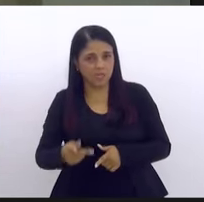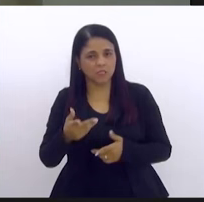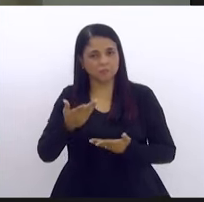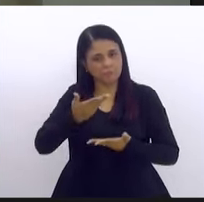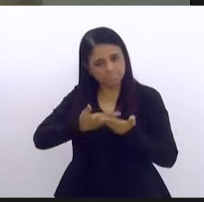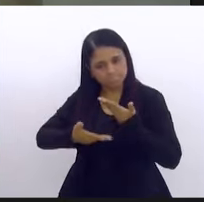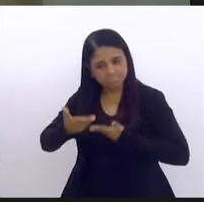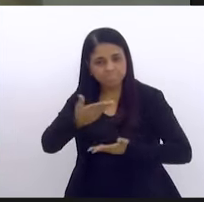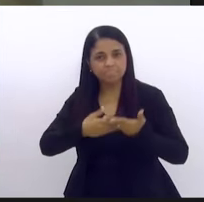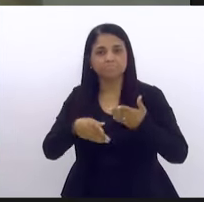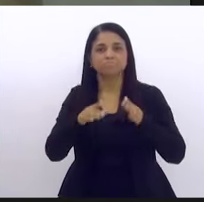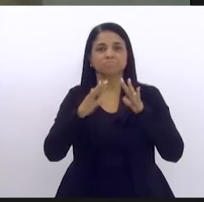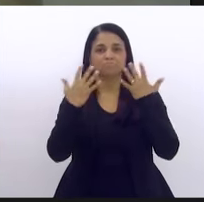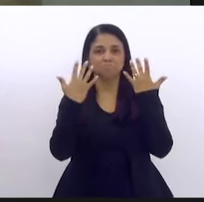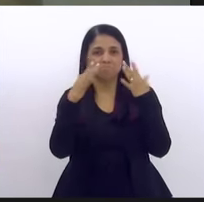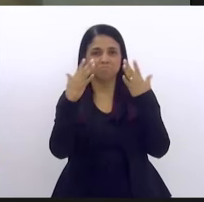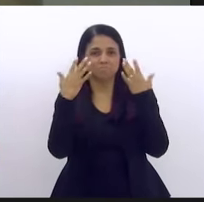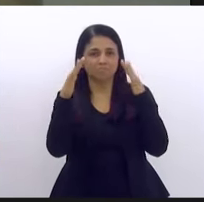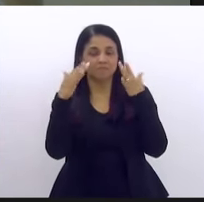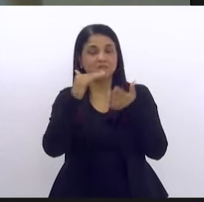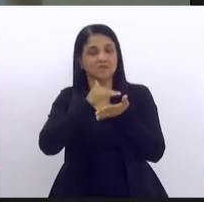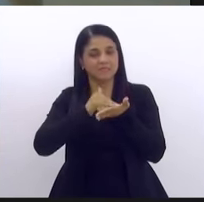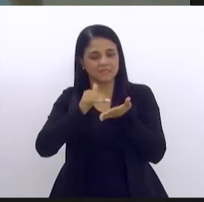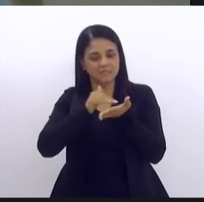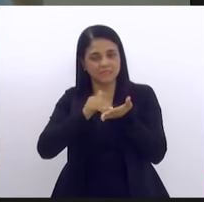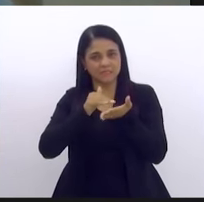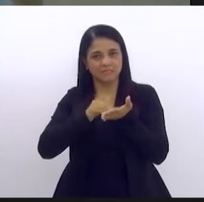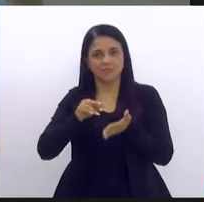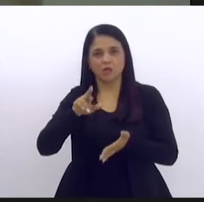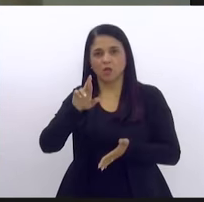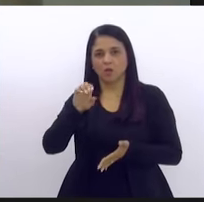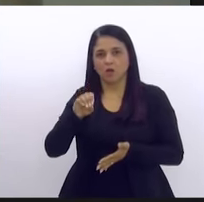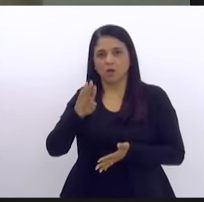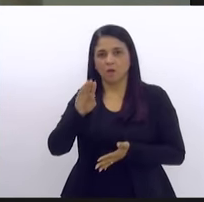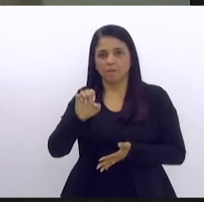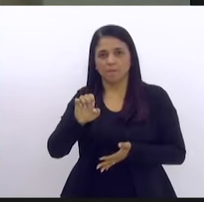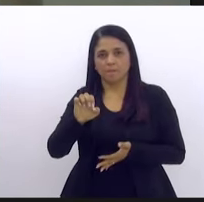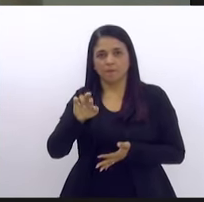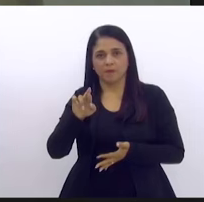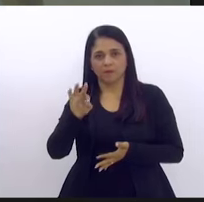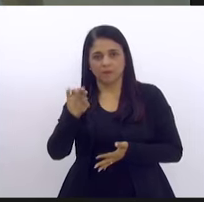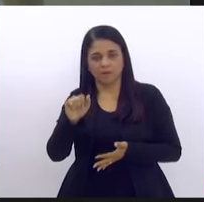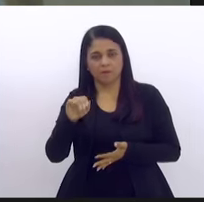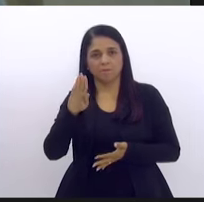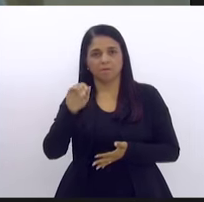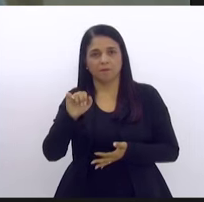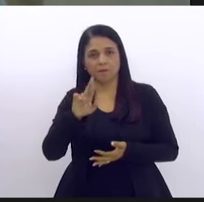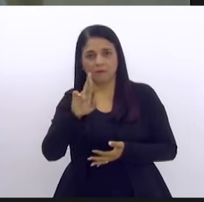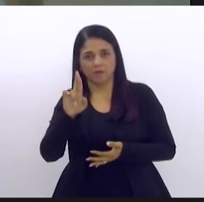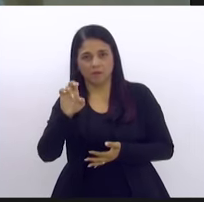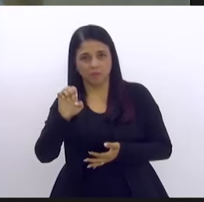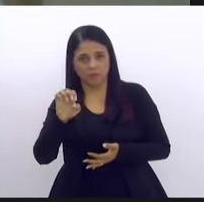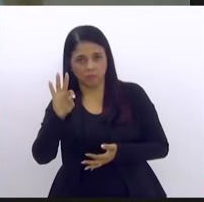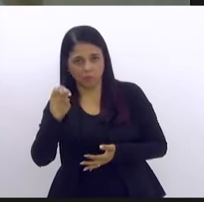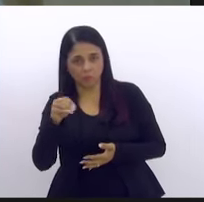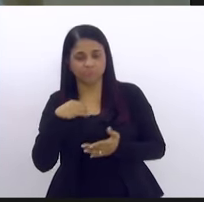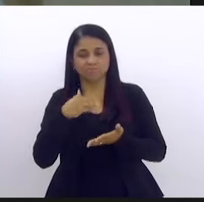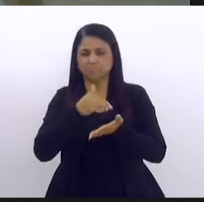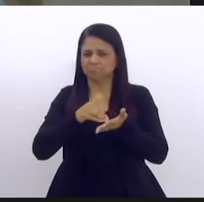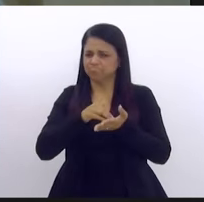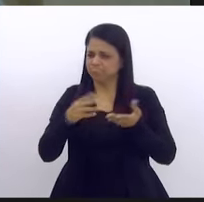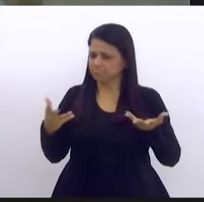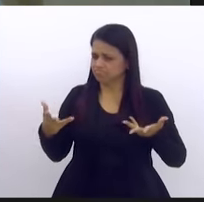e parabenizar a secretária Roberta Barreto, que tem sido uma secretária